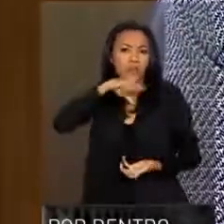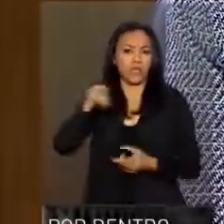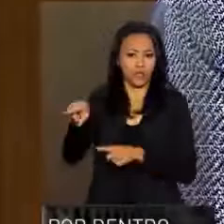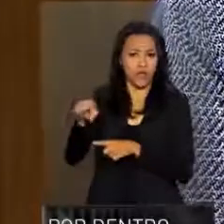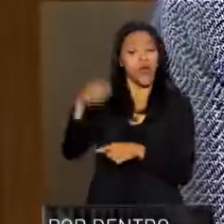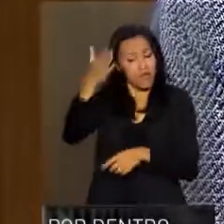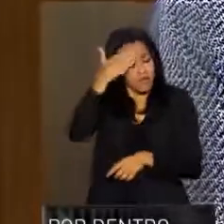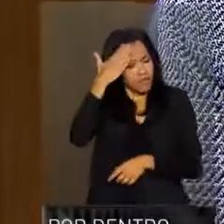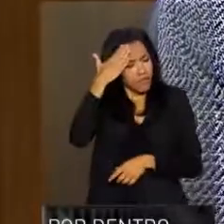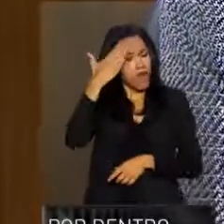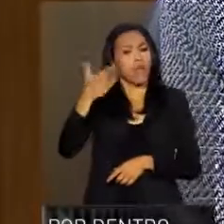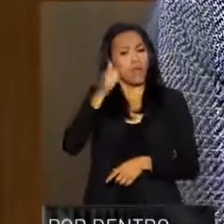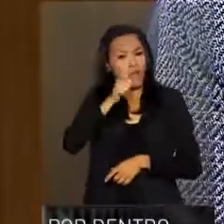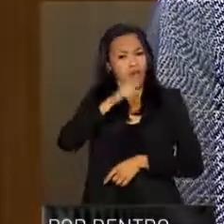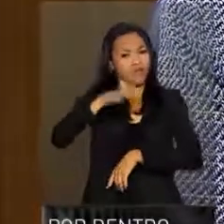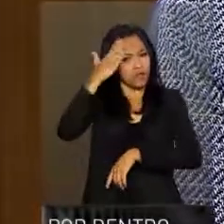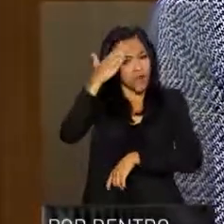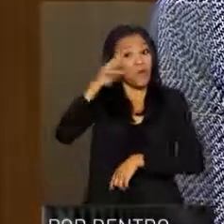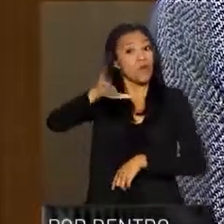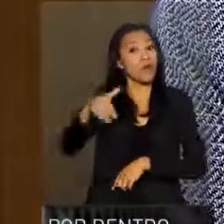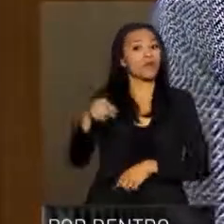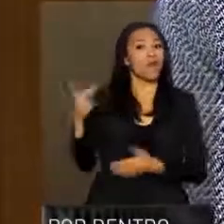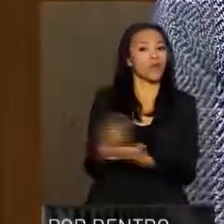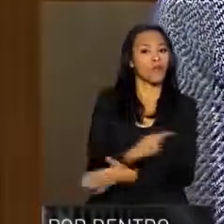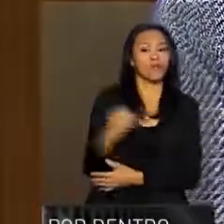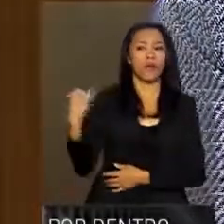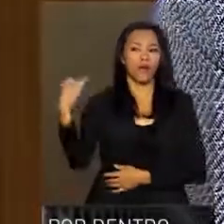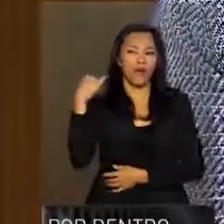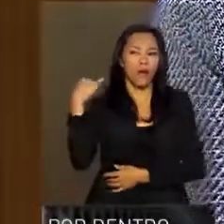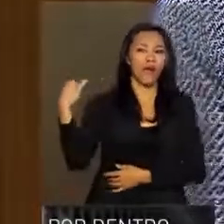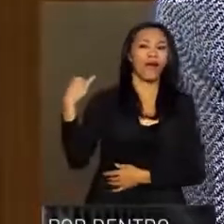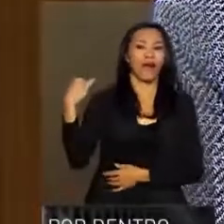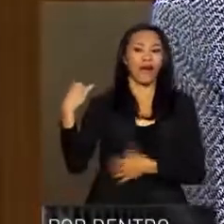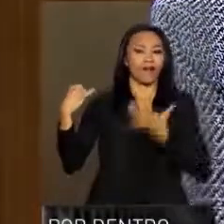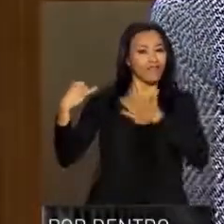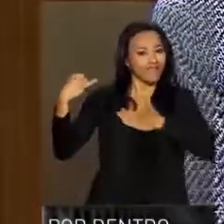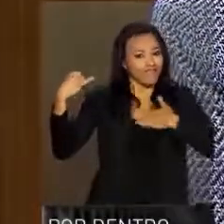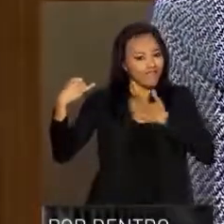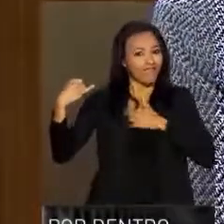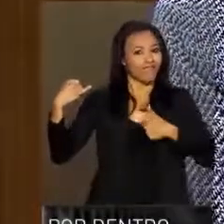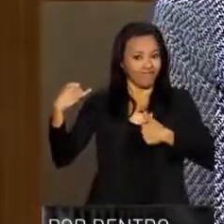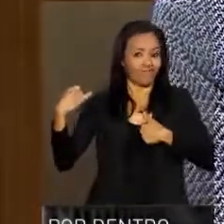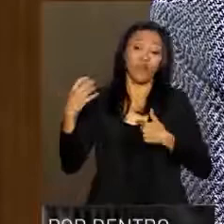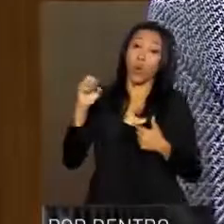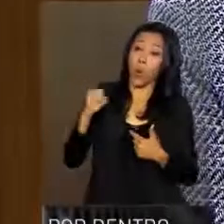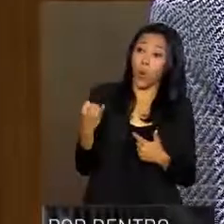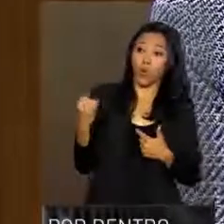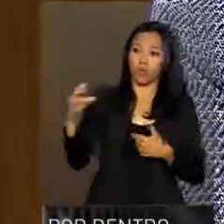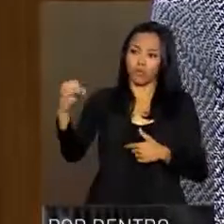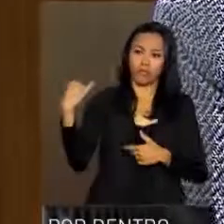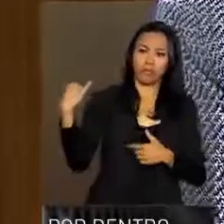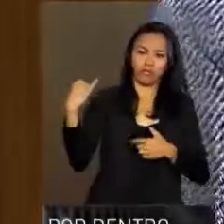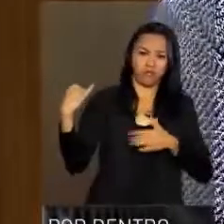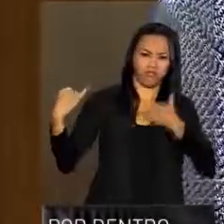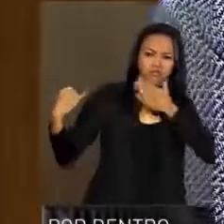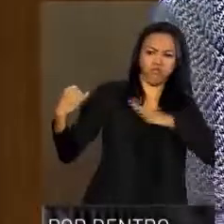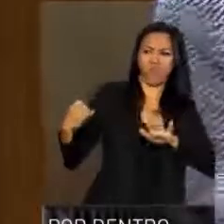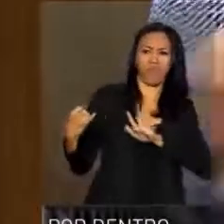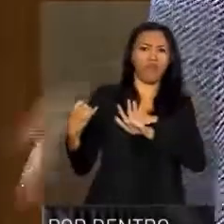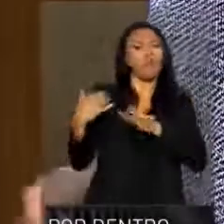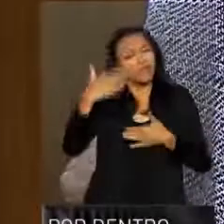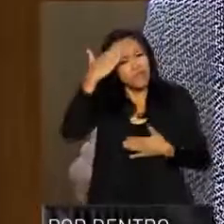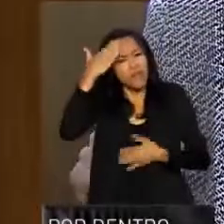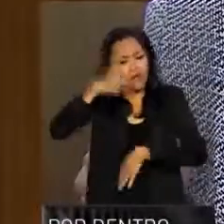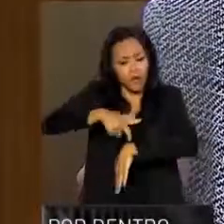importunada quando está sendo assediada do de quando ela está sendo ali buscando uma relação é que podemos dizer